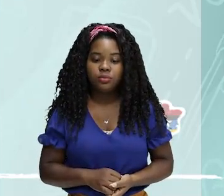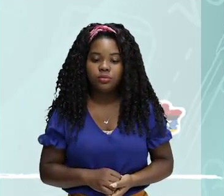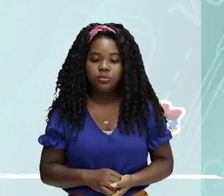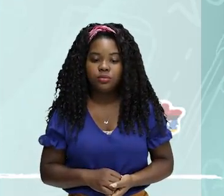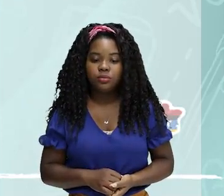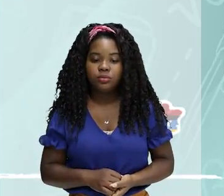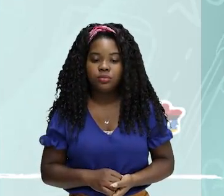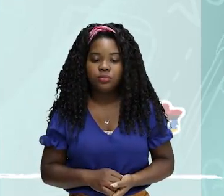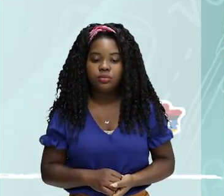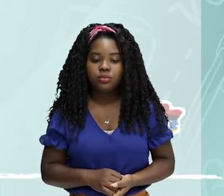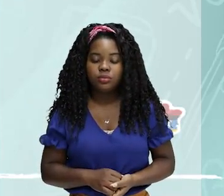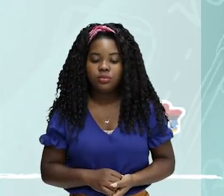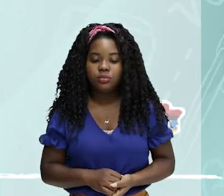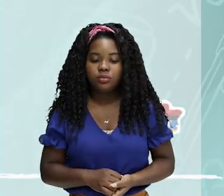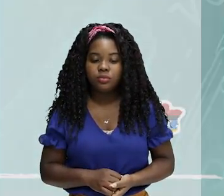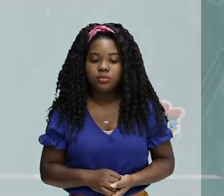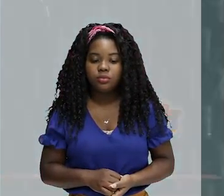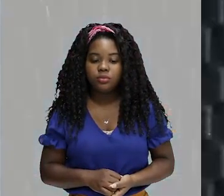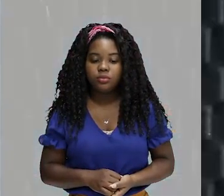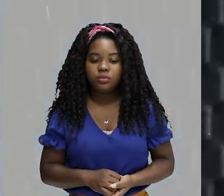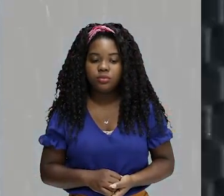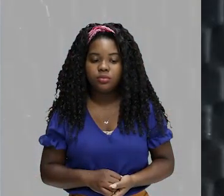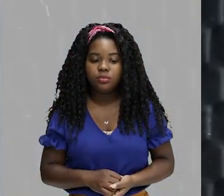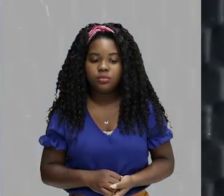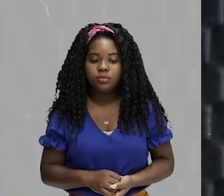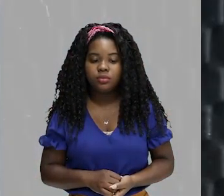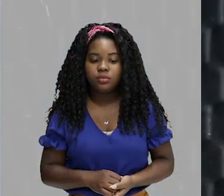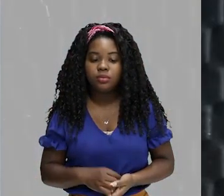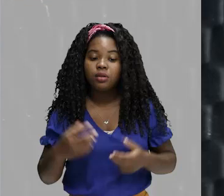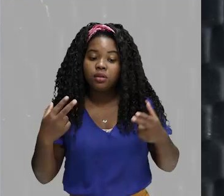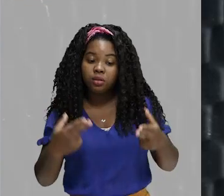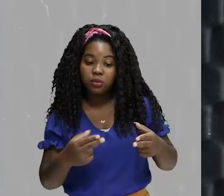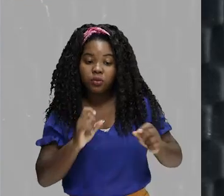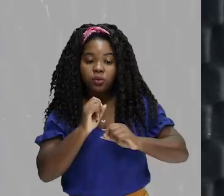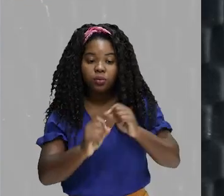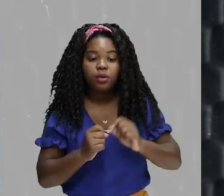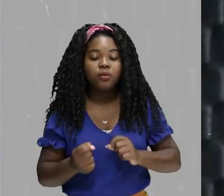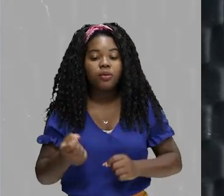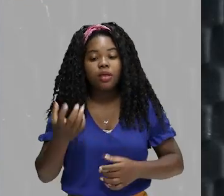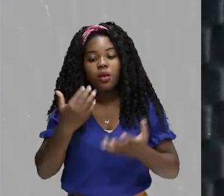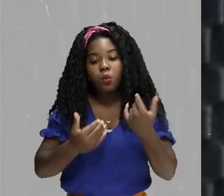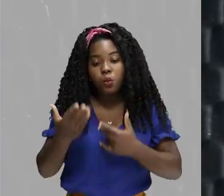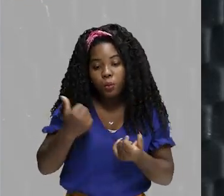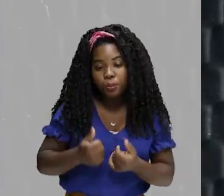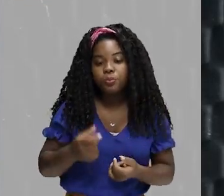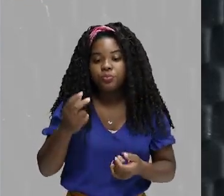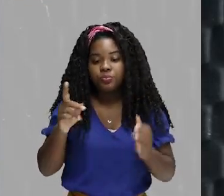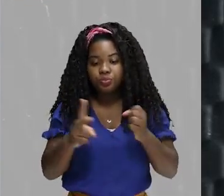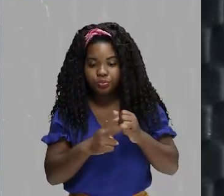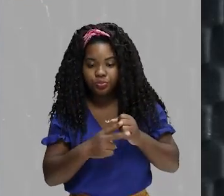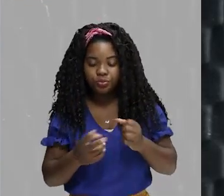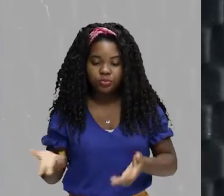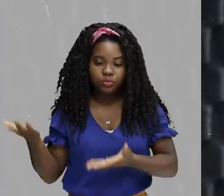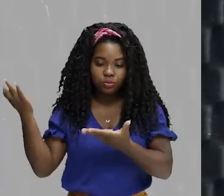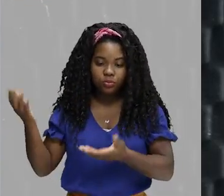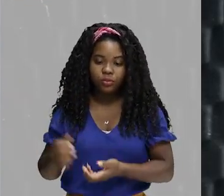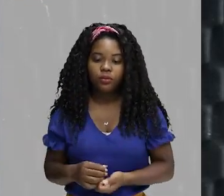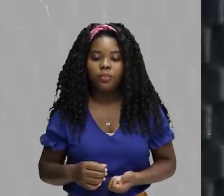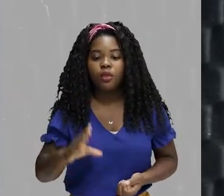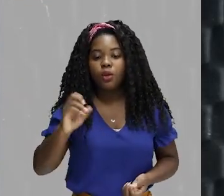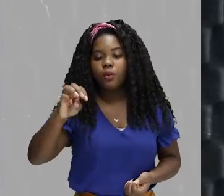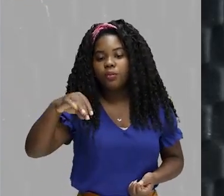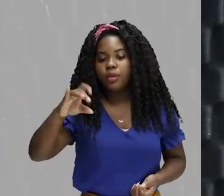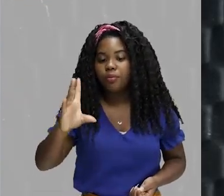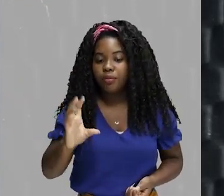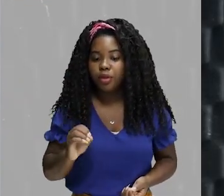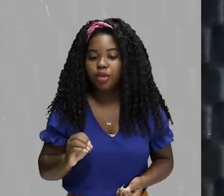sido, hayáis sido, hayan sido. O mesmo para comido e para vendido. Então, haya comido,